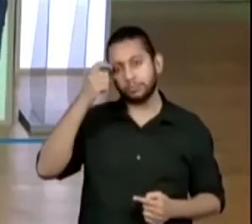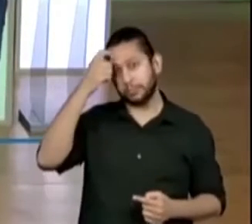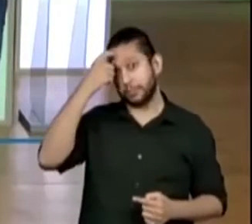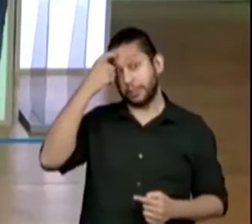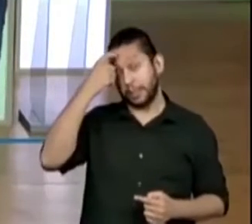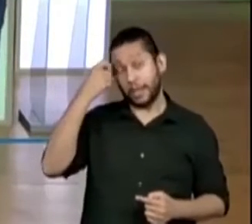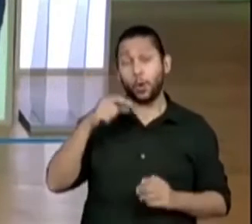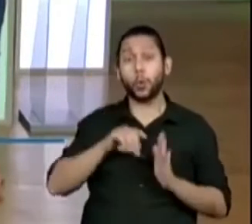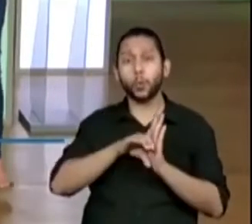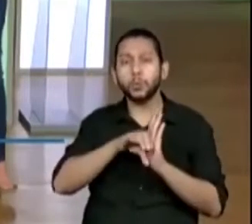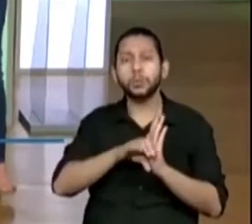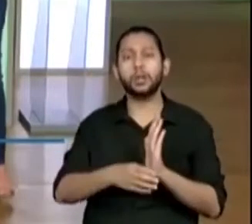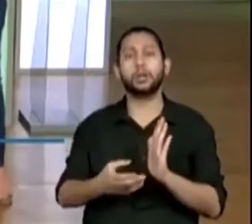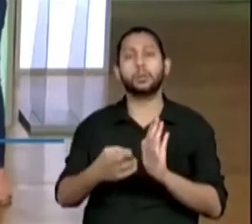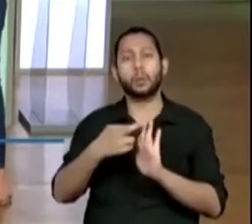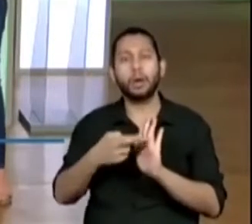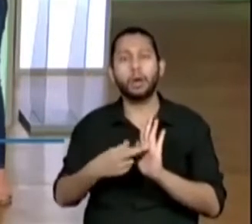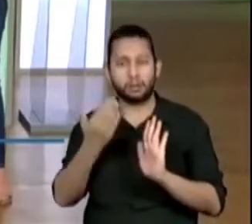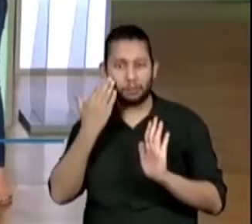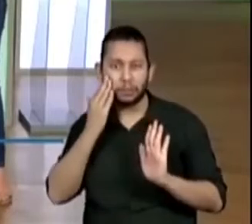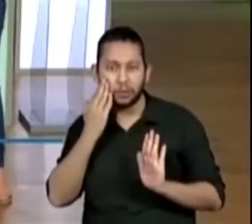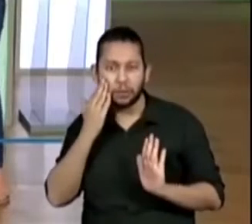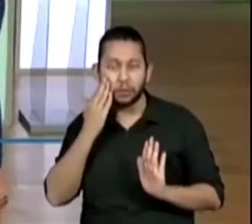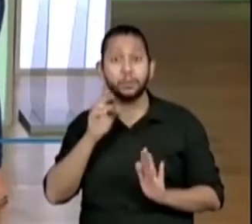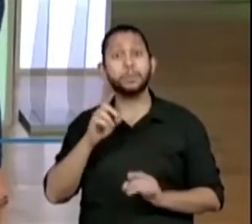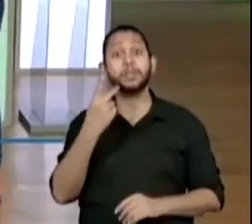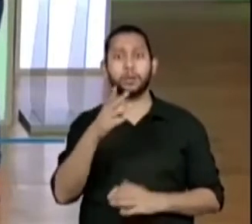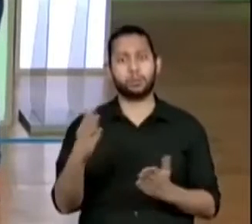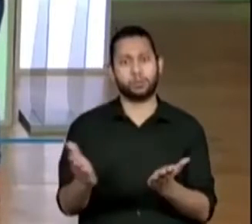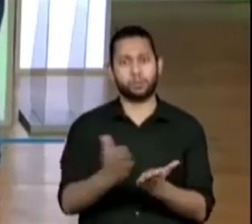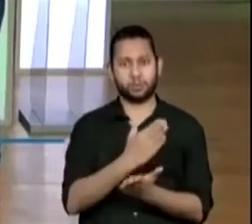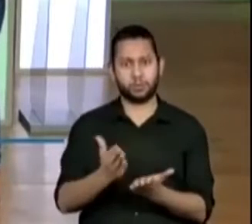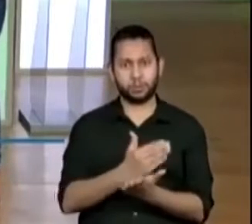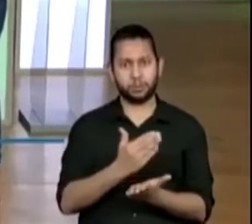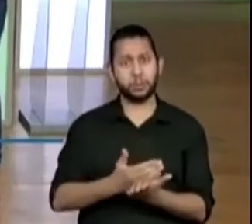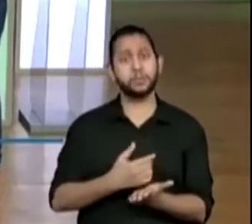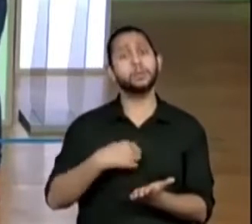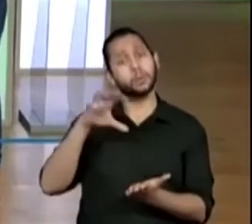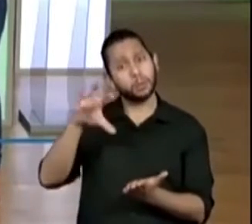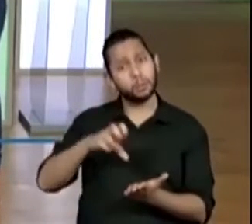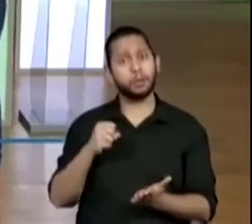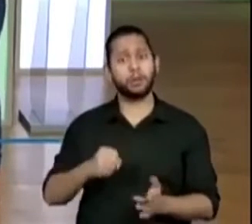conceito, passamos a regrinha, e aí você tem o material em casa, você realiza o